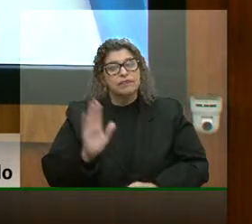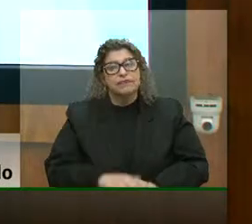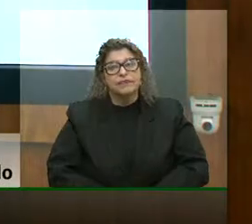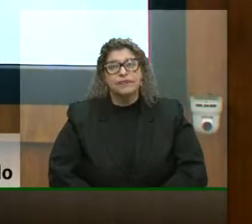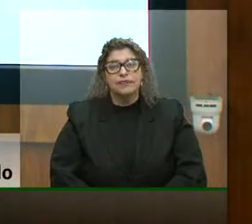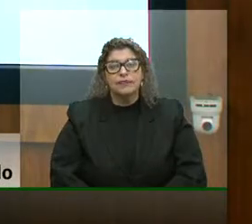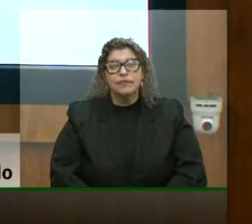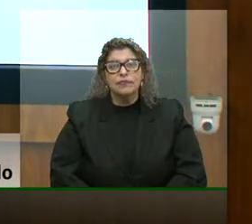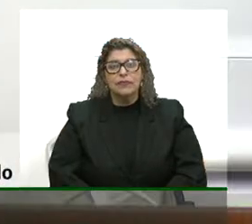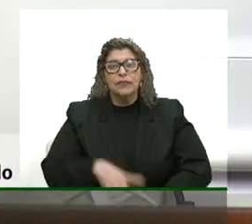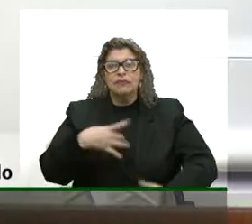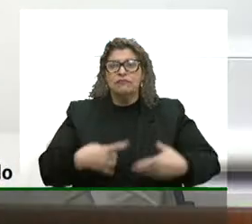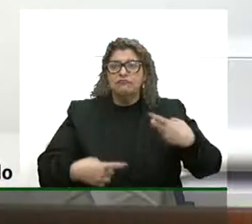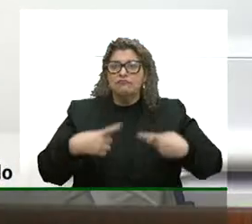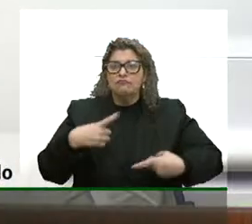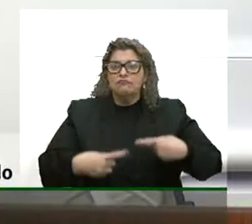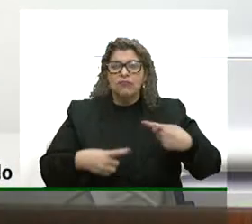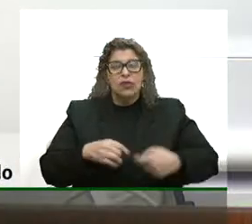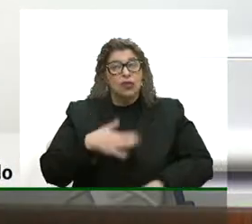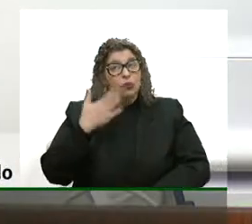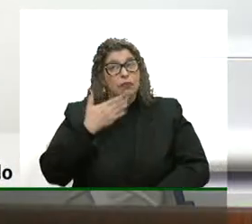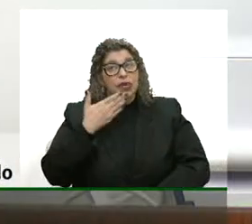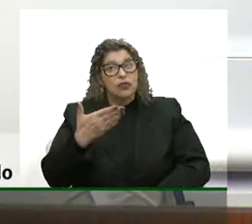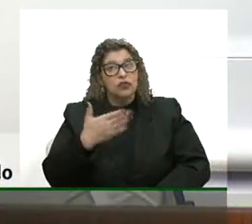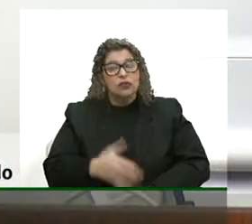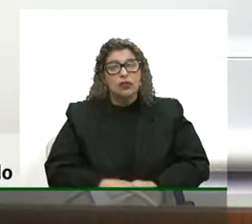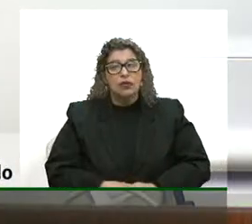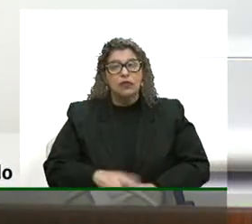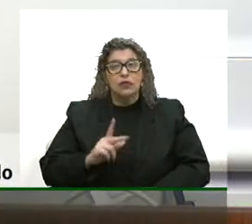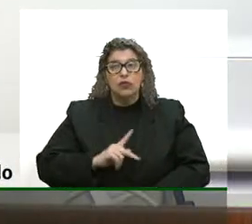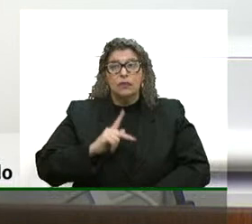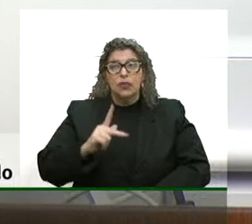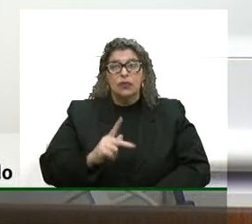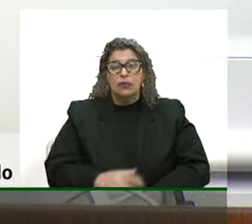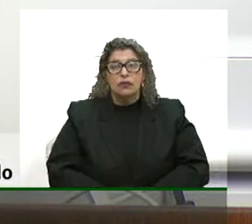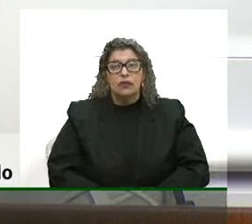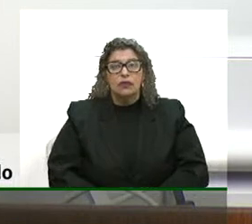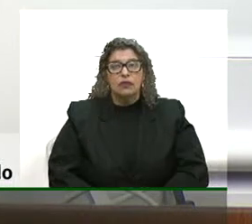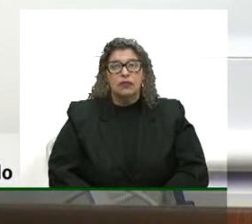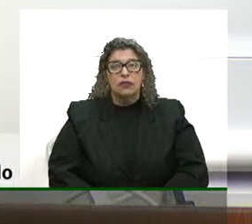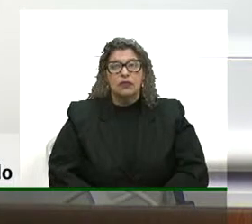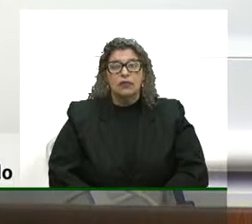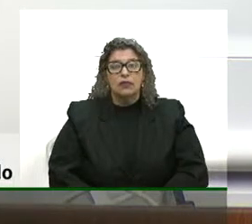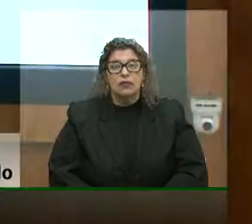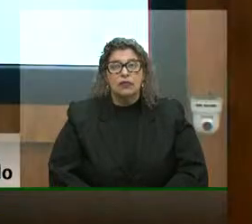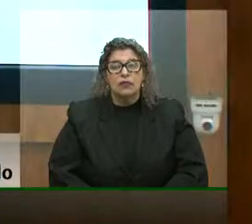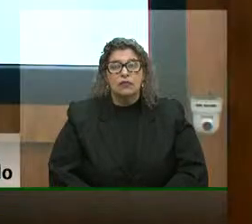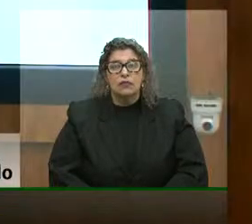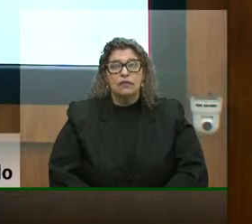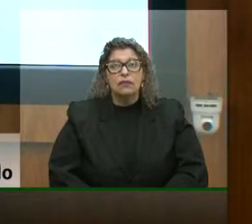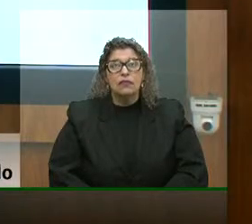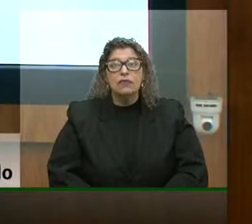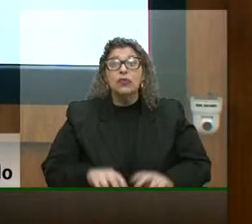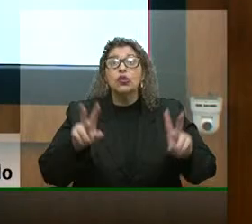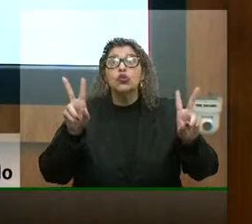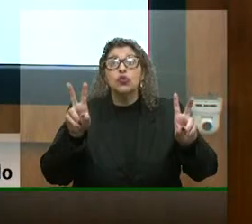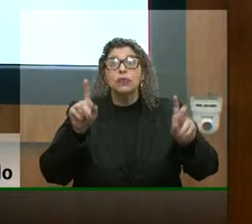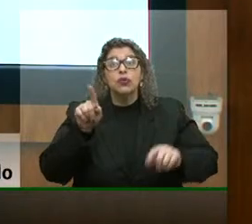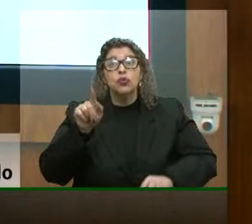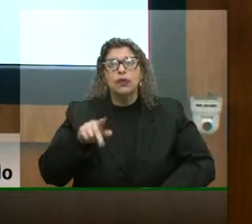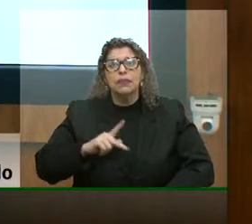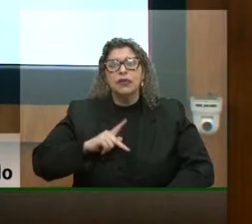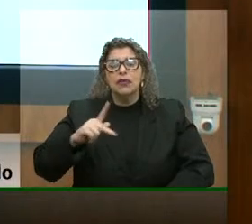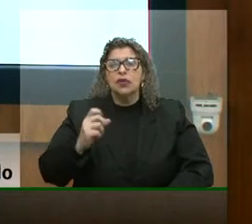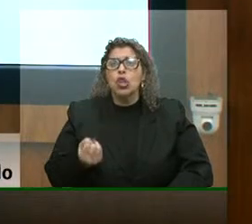isso. É que a discussão, deputado Tiago, peço a compreensão dos colegas. Historicamente, se nós for discutir nessa casa, inclusive sob a sua presidência,